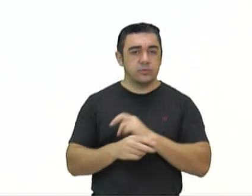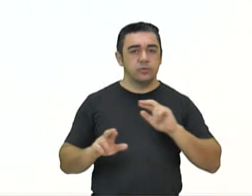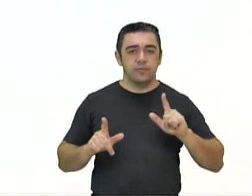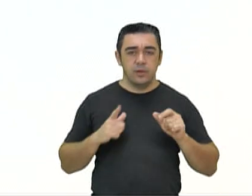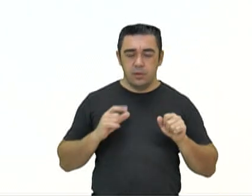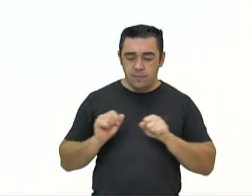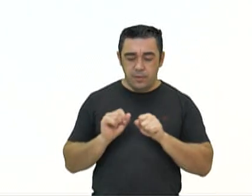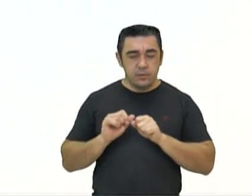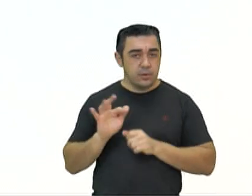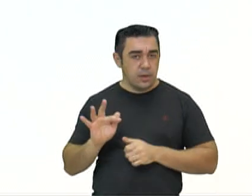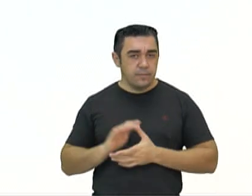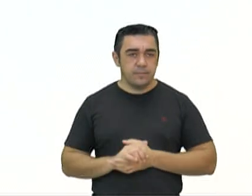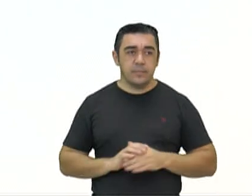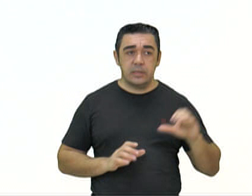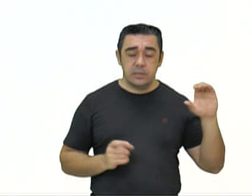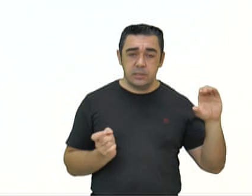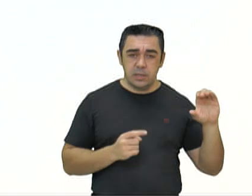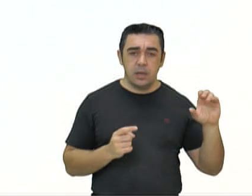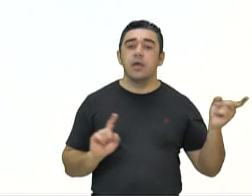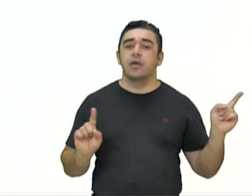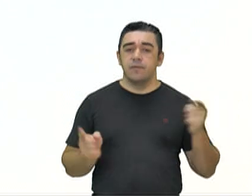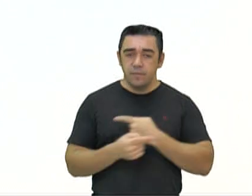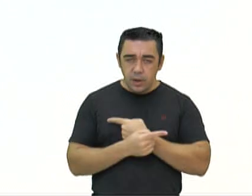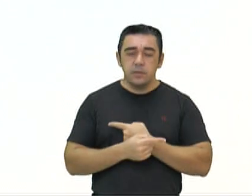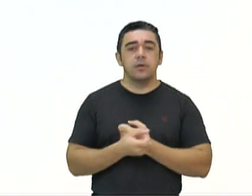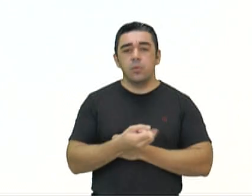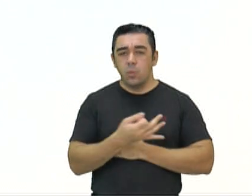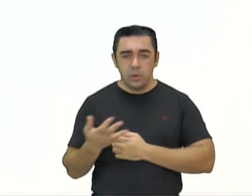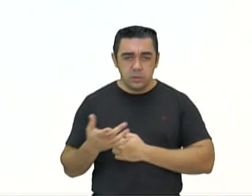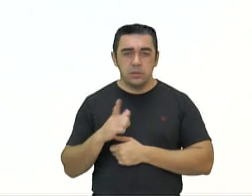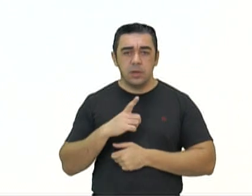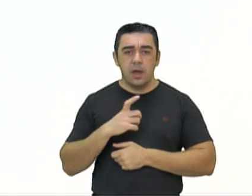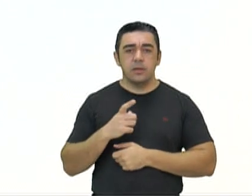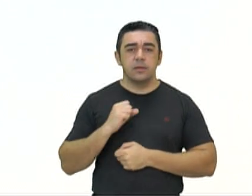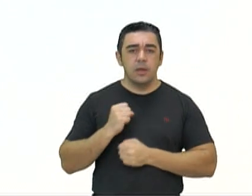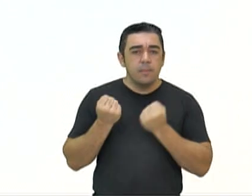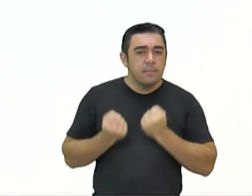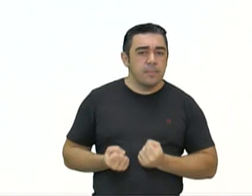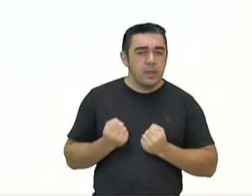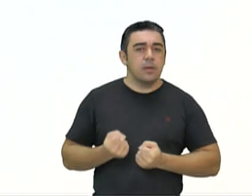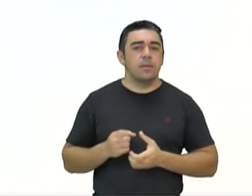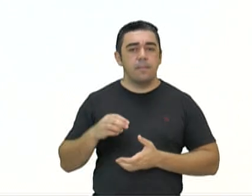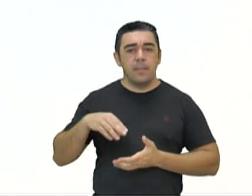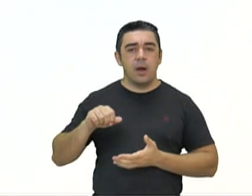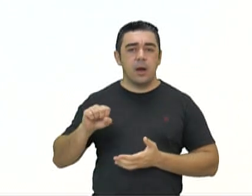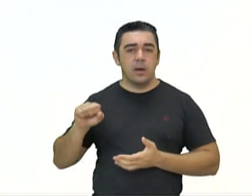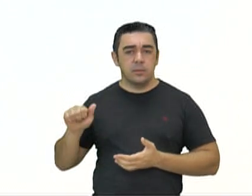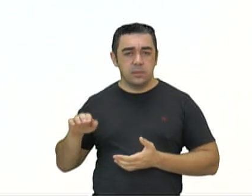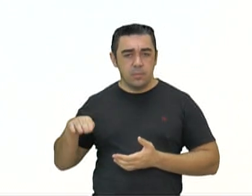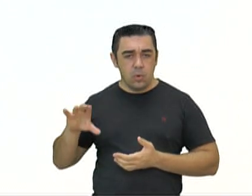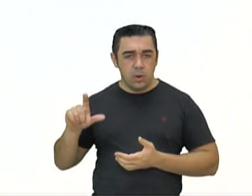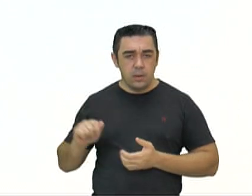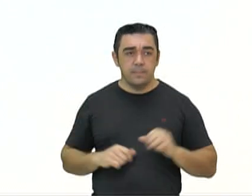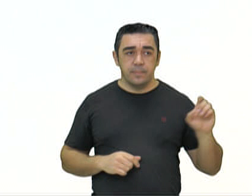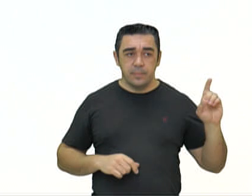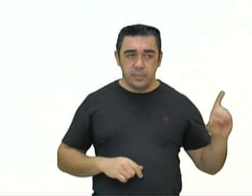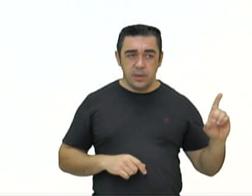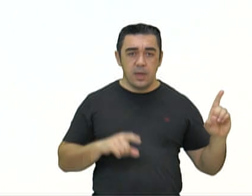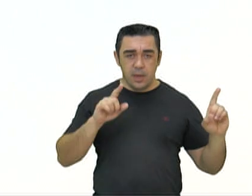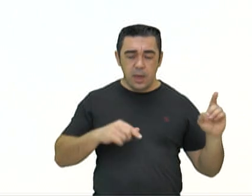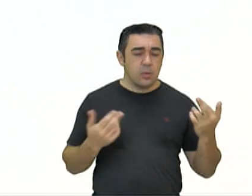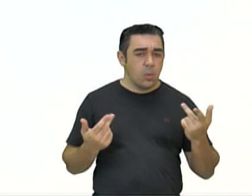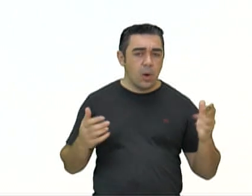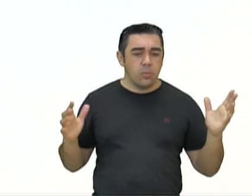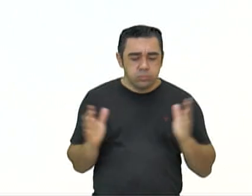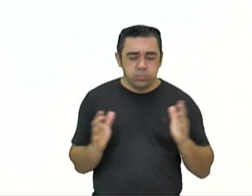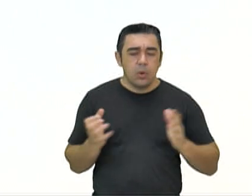aplicada, C, é inversamente proporcional à massa da mola, D, é diretamente proporcional à massa da